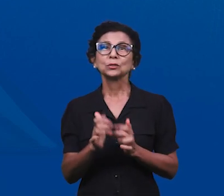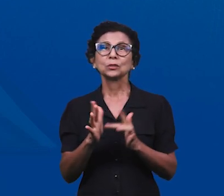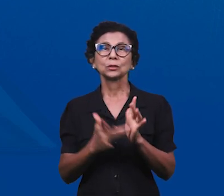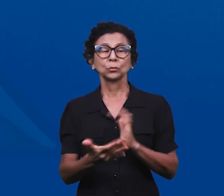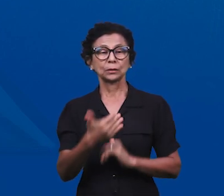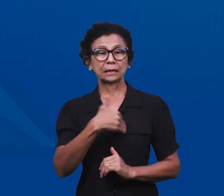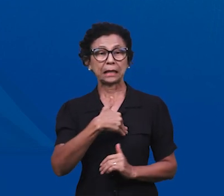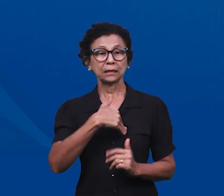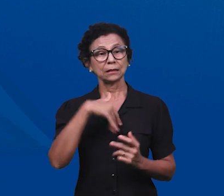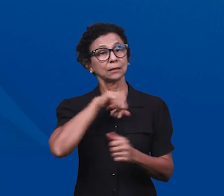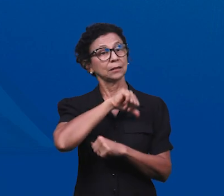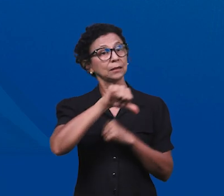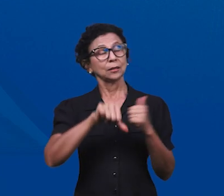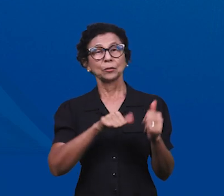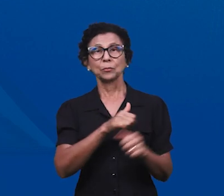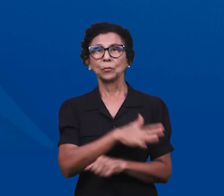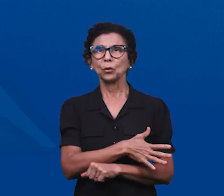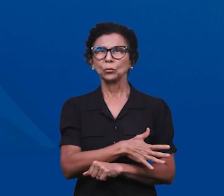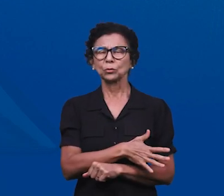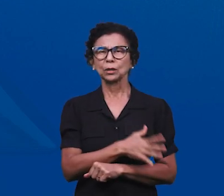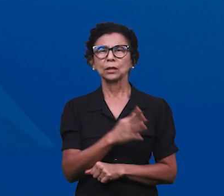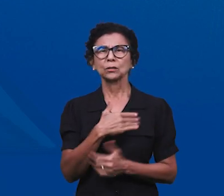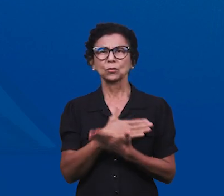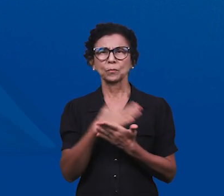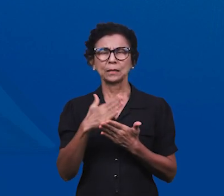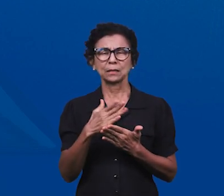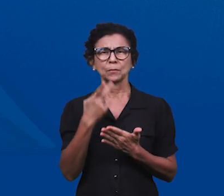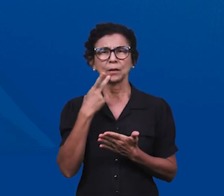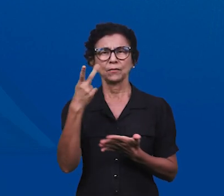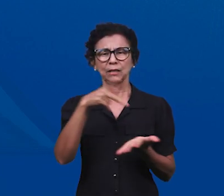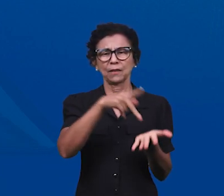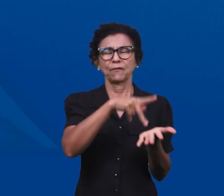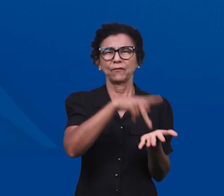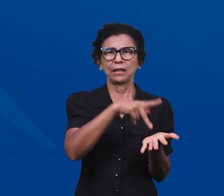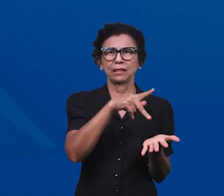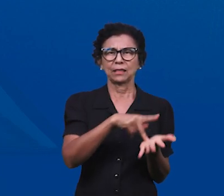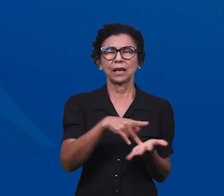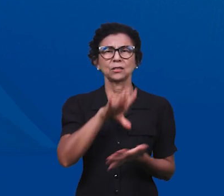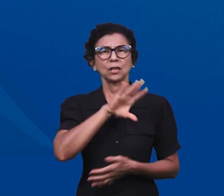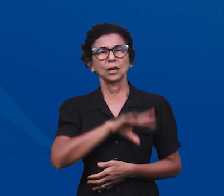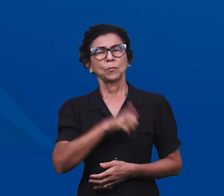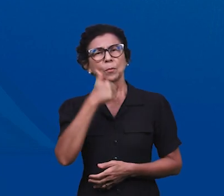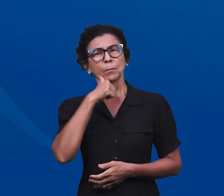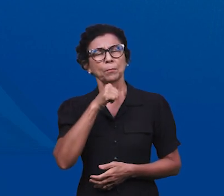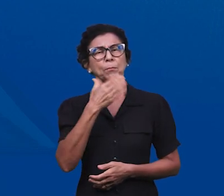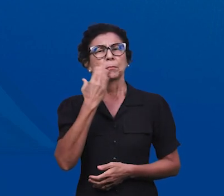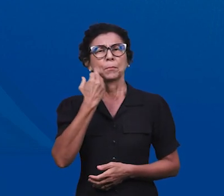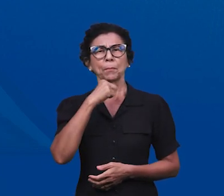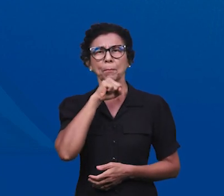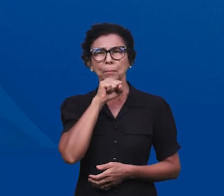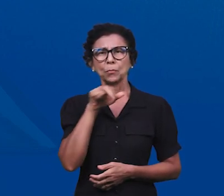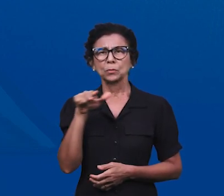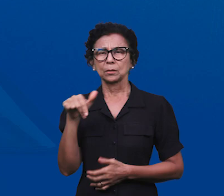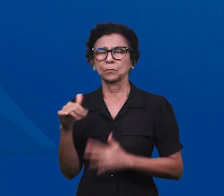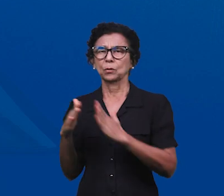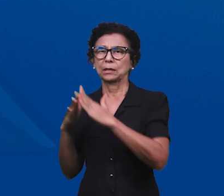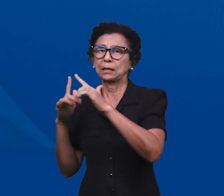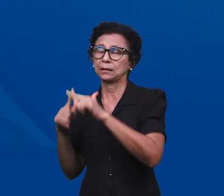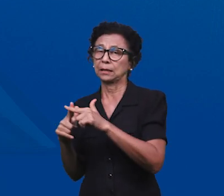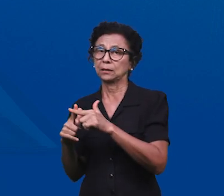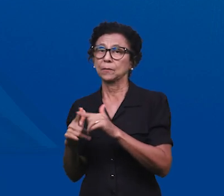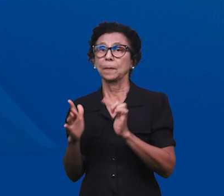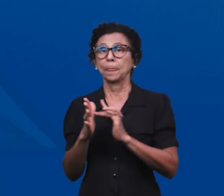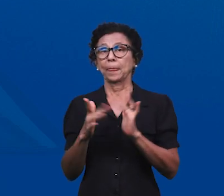muda. Ele nos ajuda a obedecer, a falar a verdade, a amar nossos pais, a amar os irmãos. Jesus